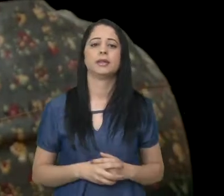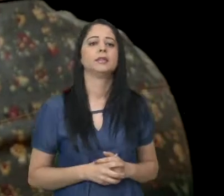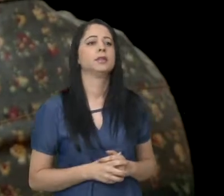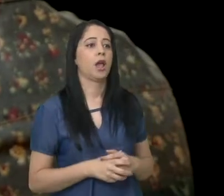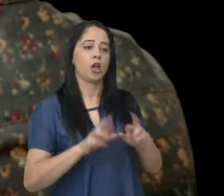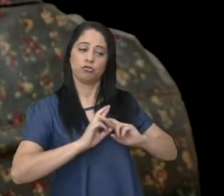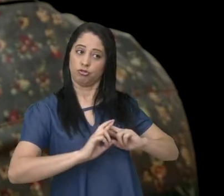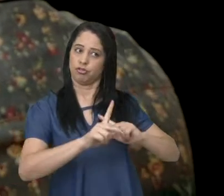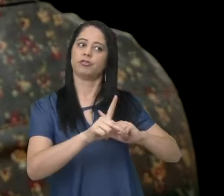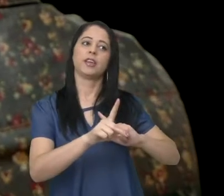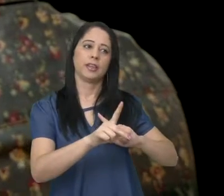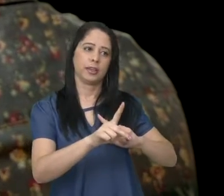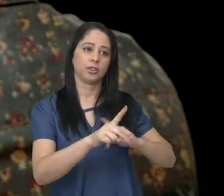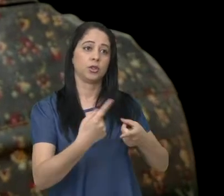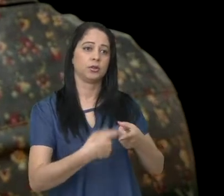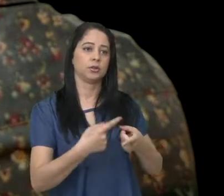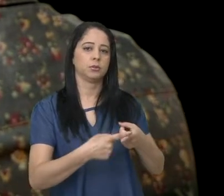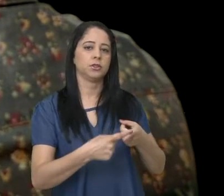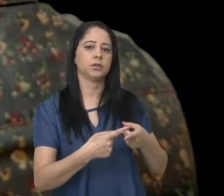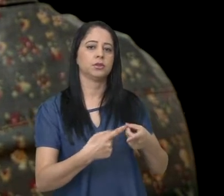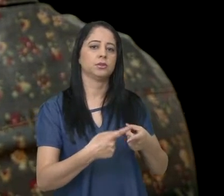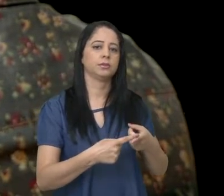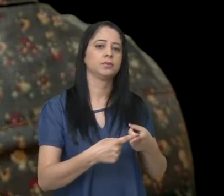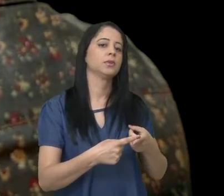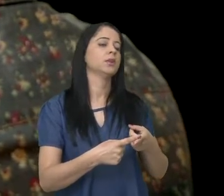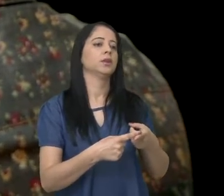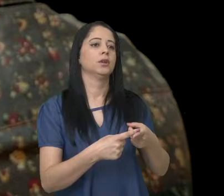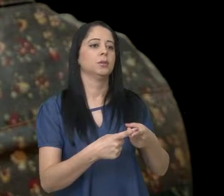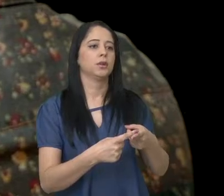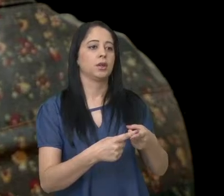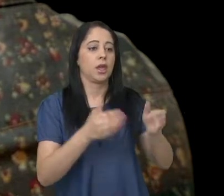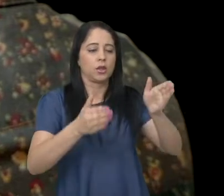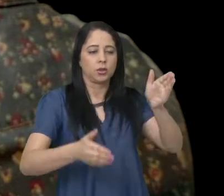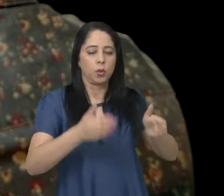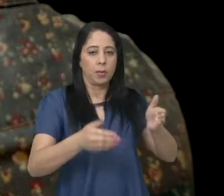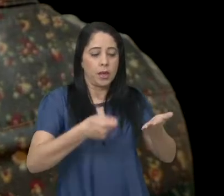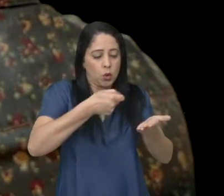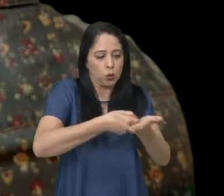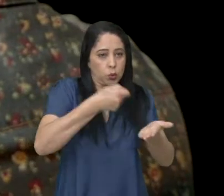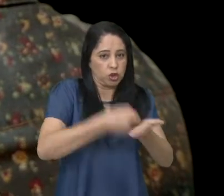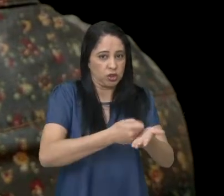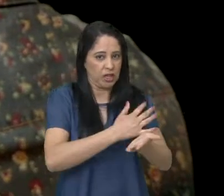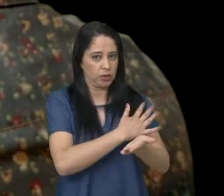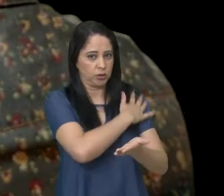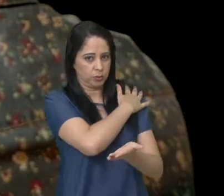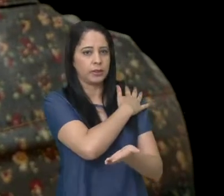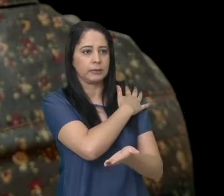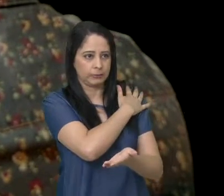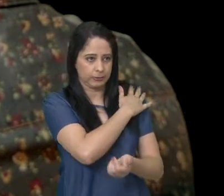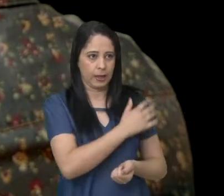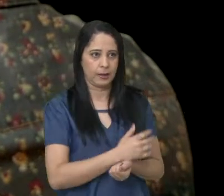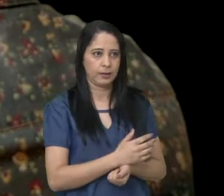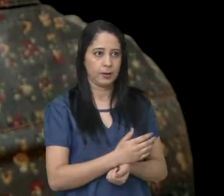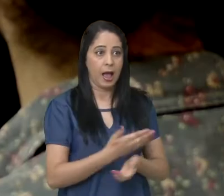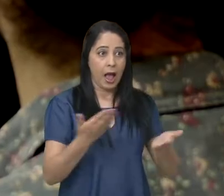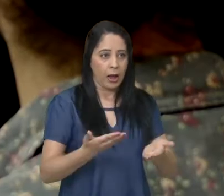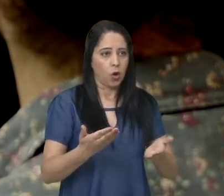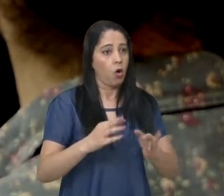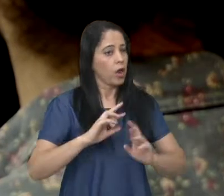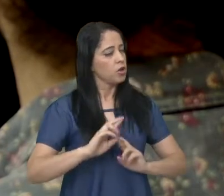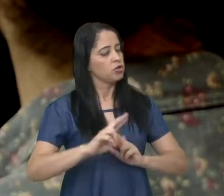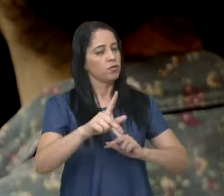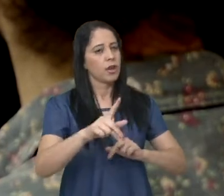bem diferente, né? Porque nós não estamos na ditadura militar agora, nós estamos num processo democrático.